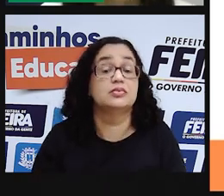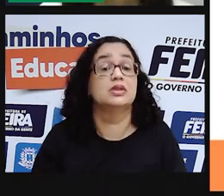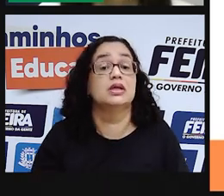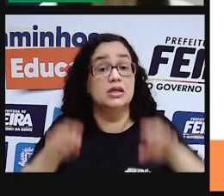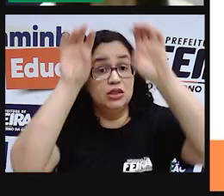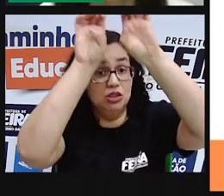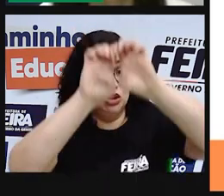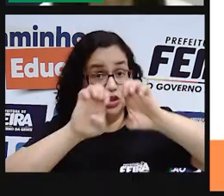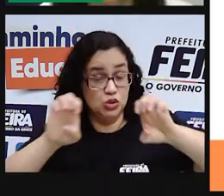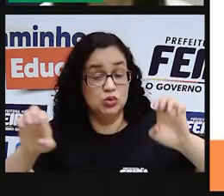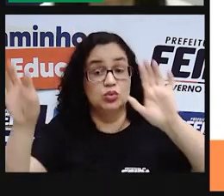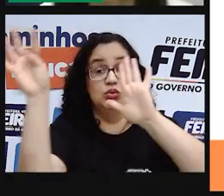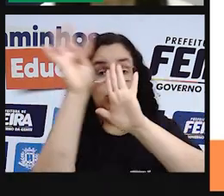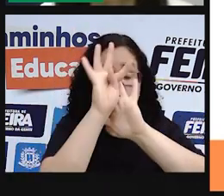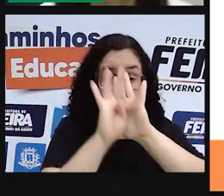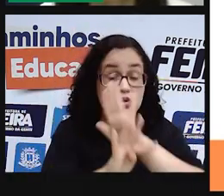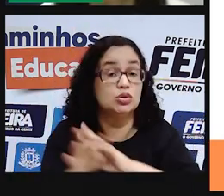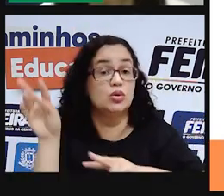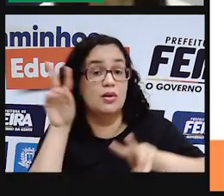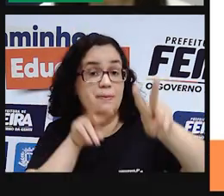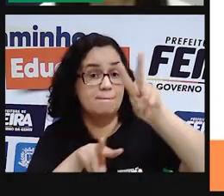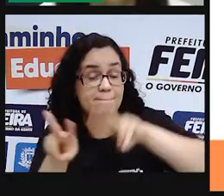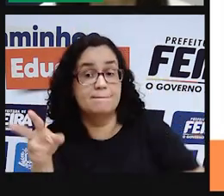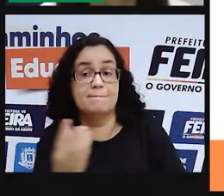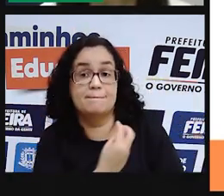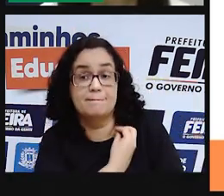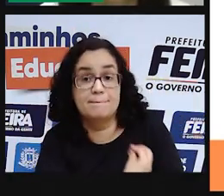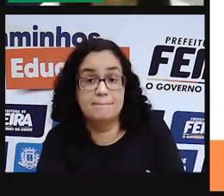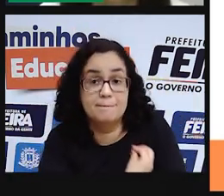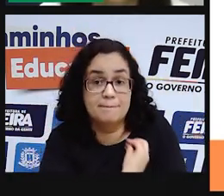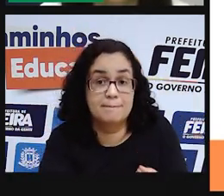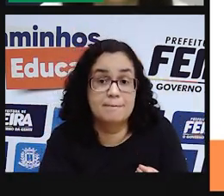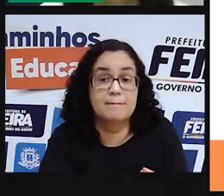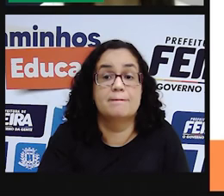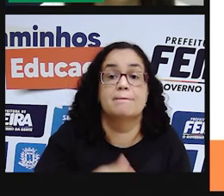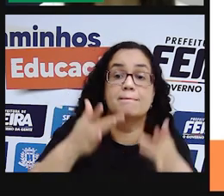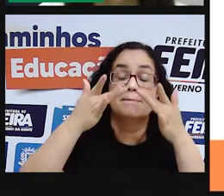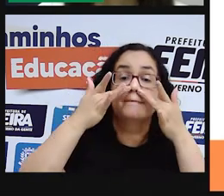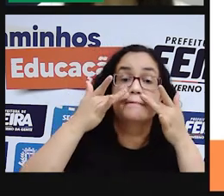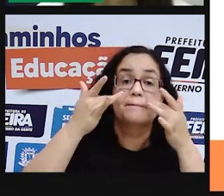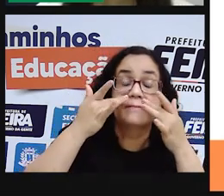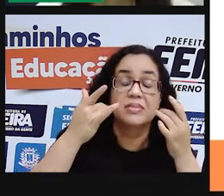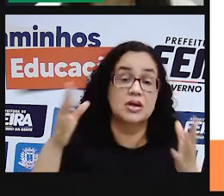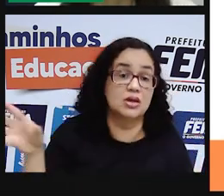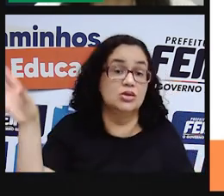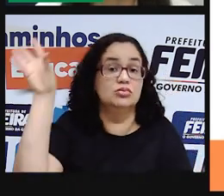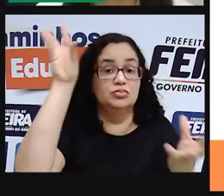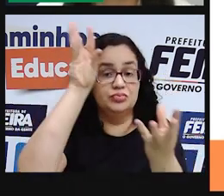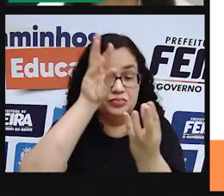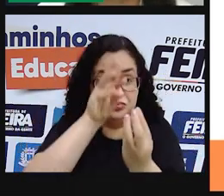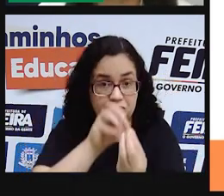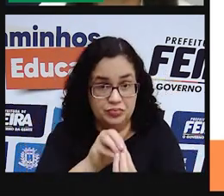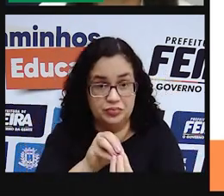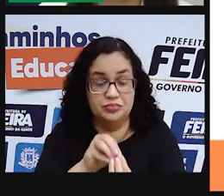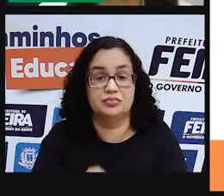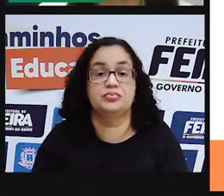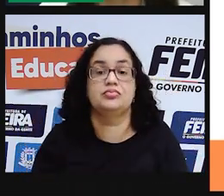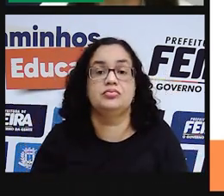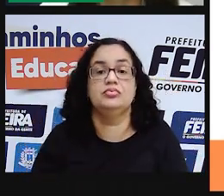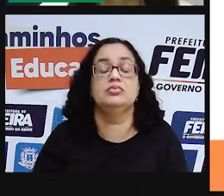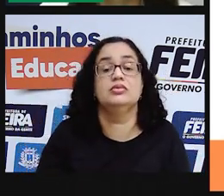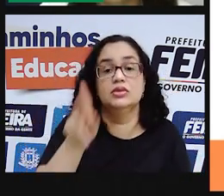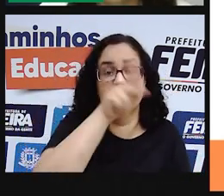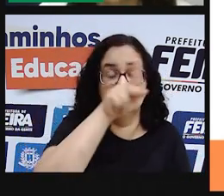Na estrutura do texto, observa-se a presença inicial de uma apresentação do material a ser resenhado, é o que a Pro